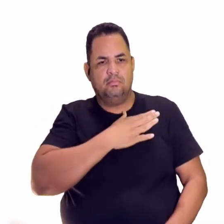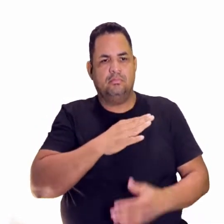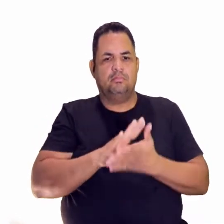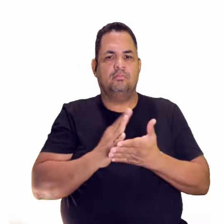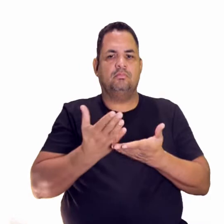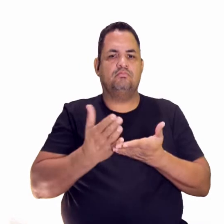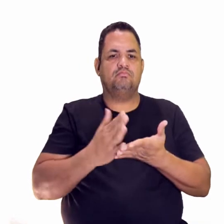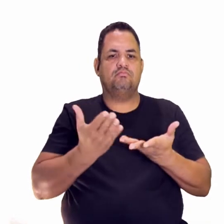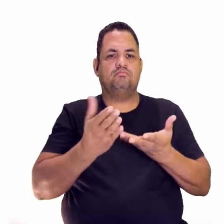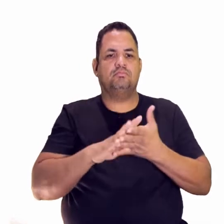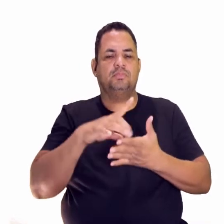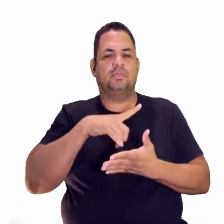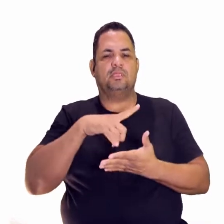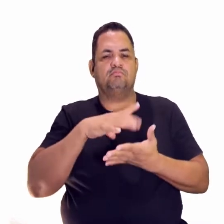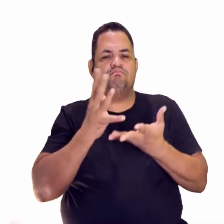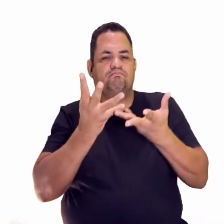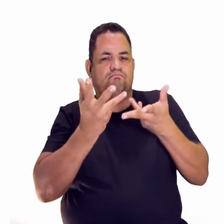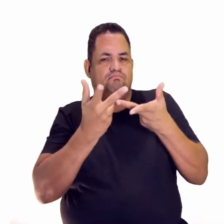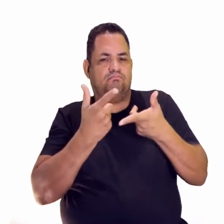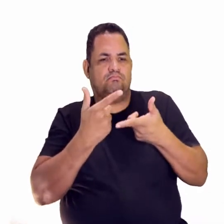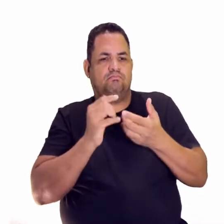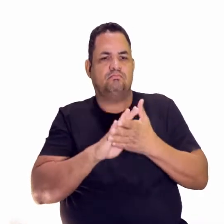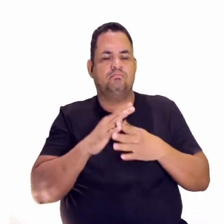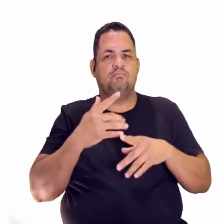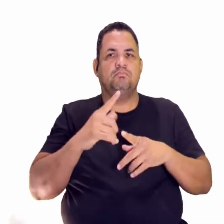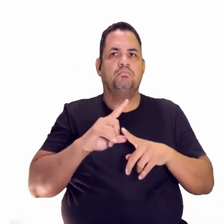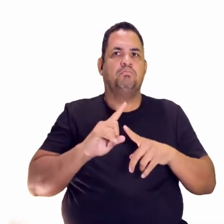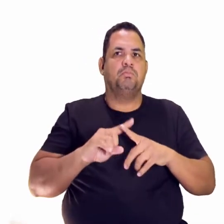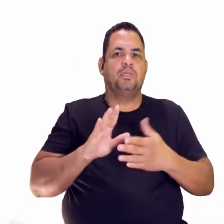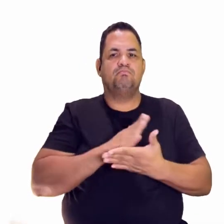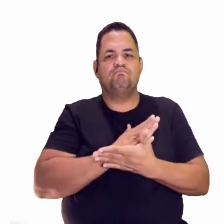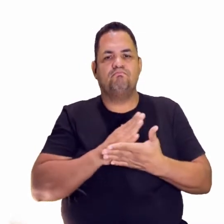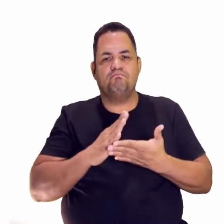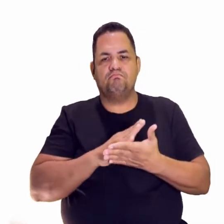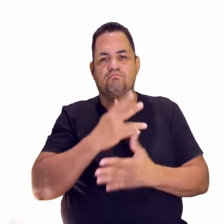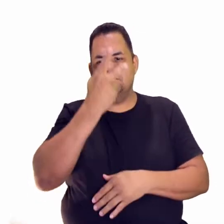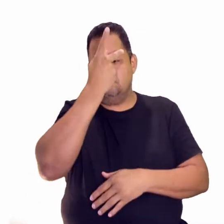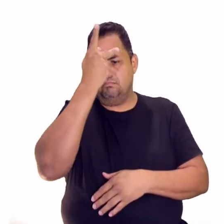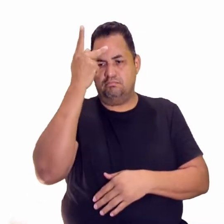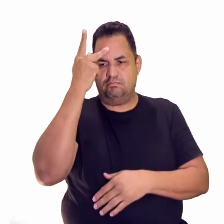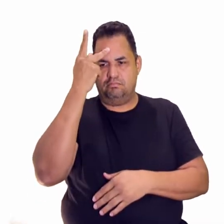Você vai adquirir essa habilidade, né? Porque às vezes as pessoas